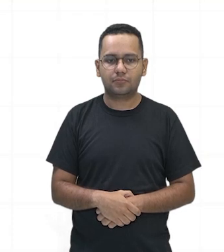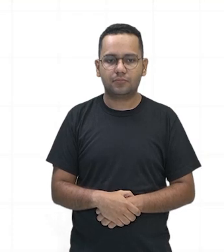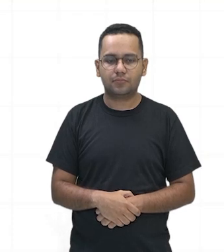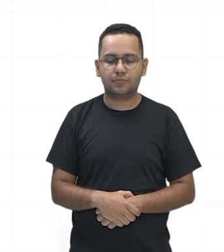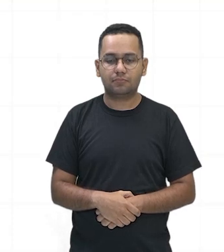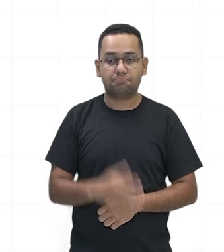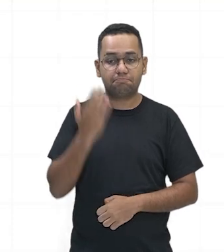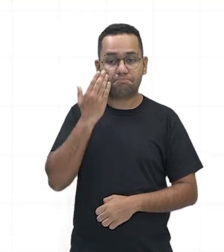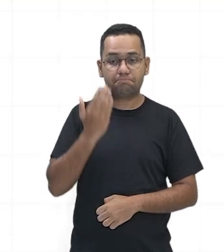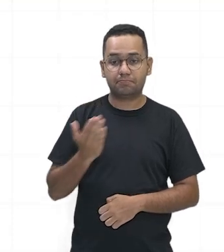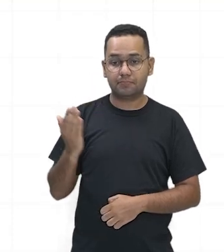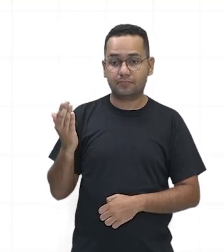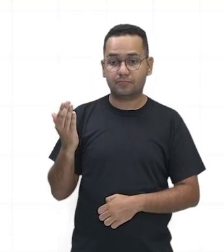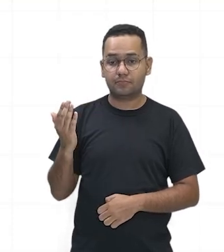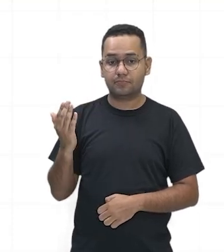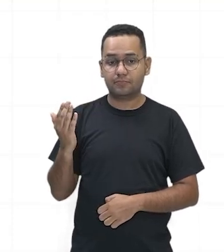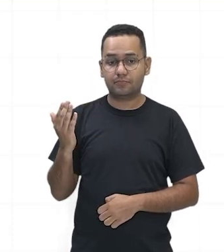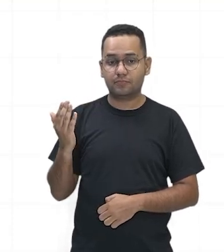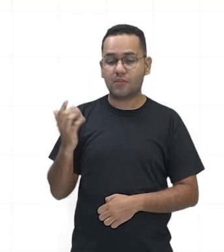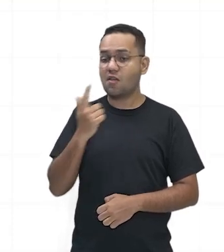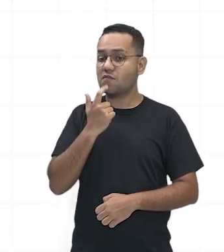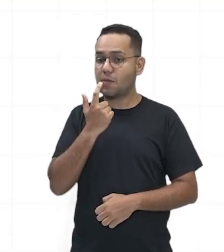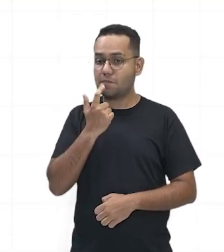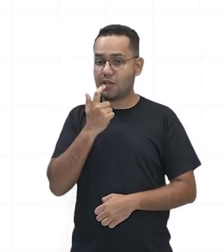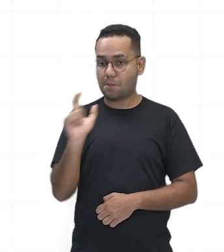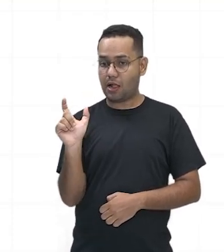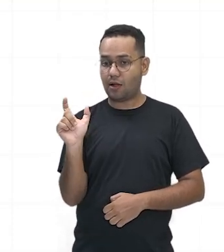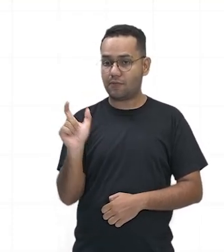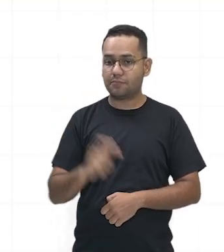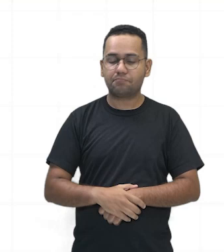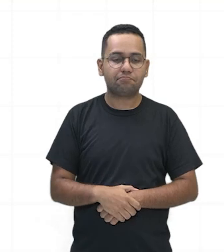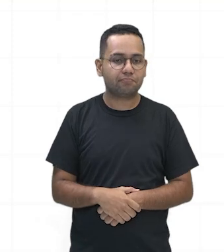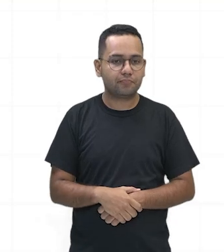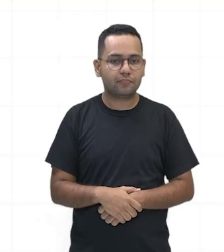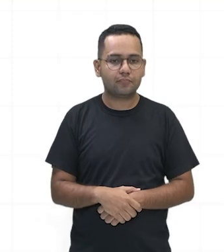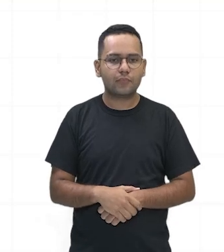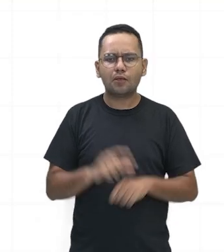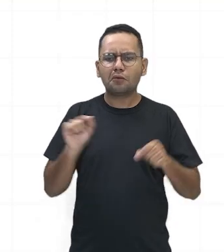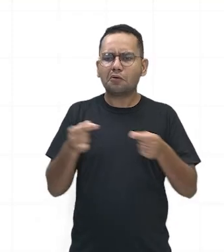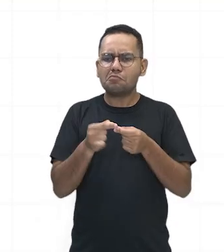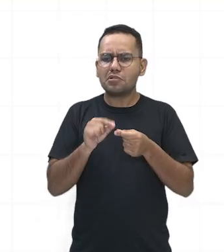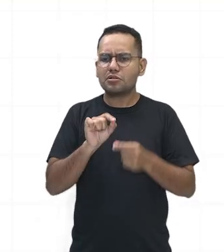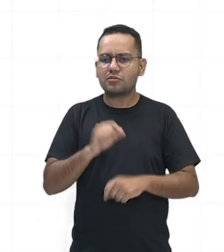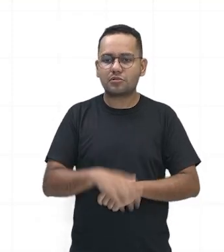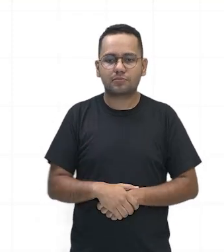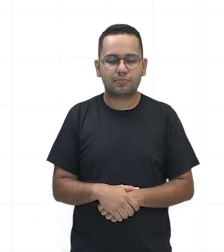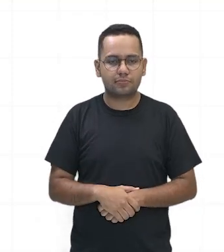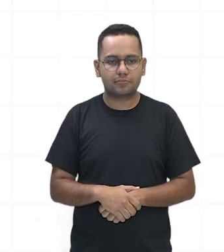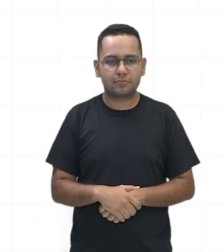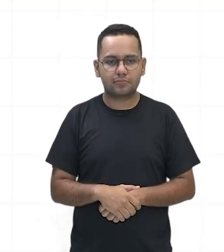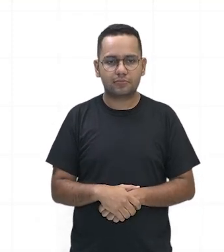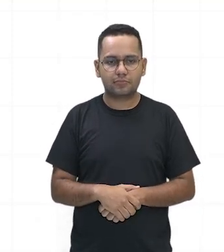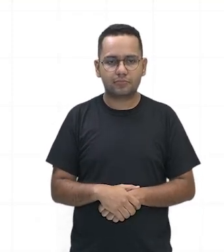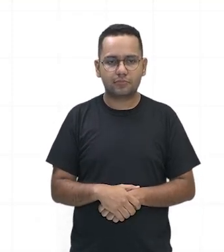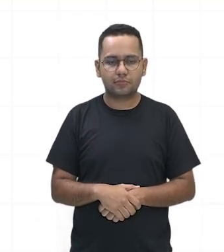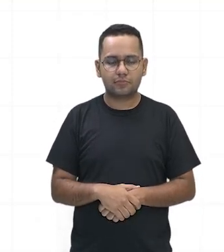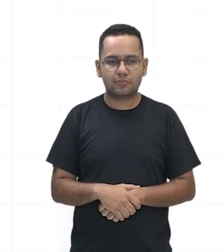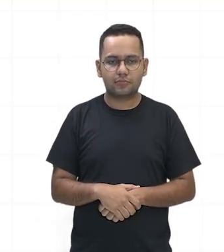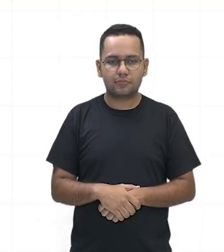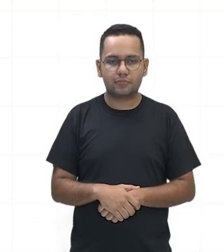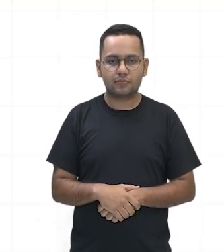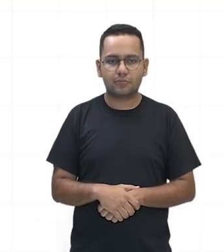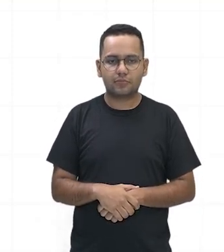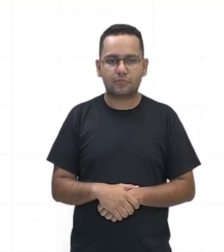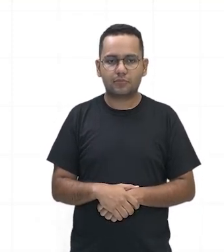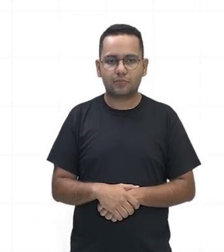Religar o ser humano com o ser humano, né? com